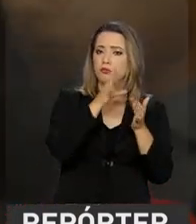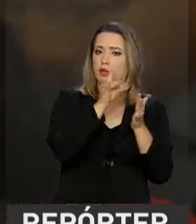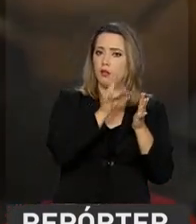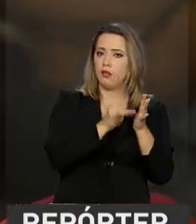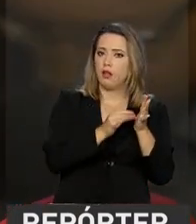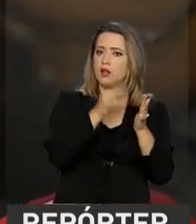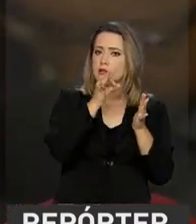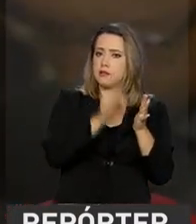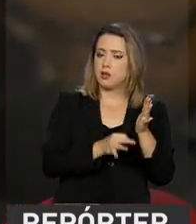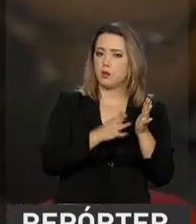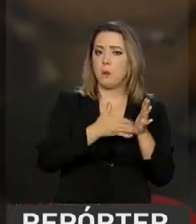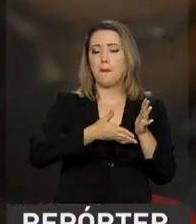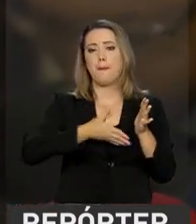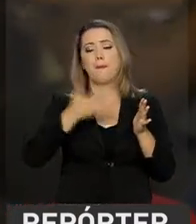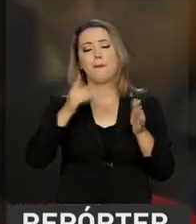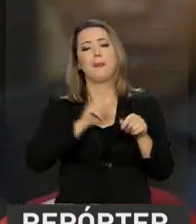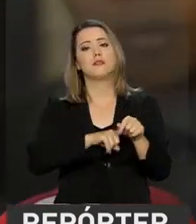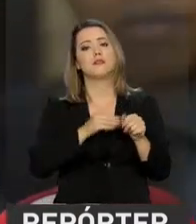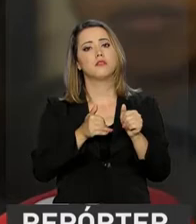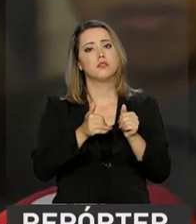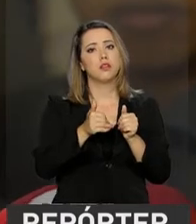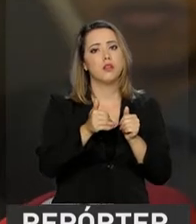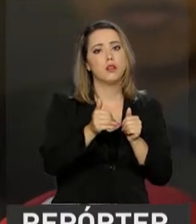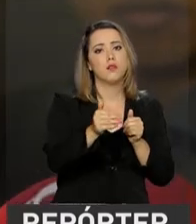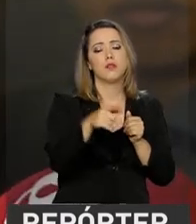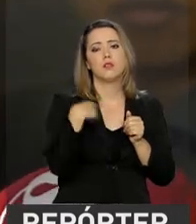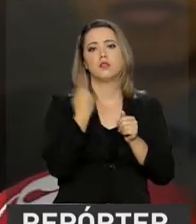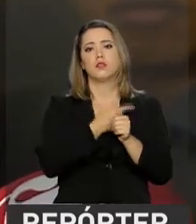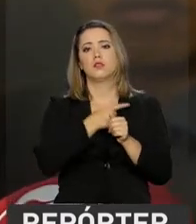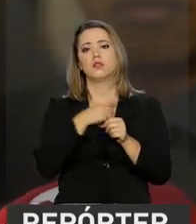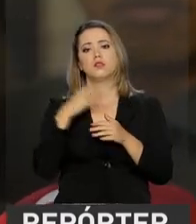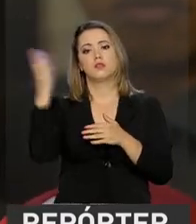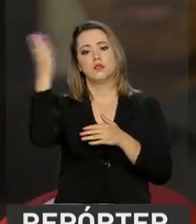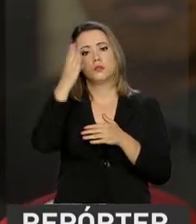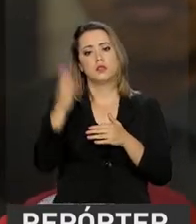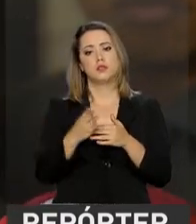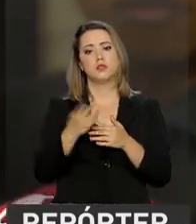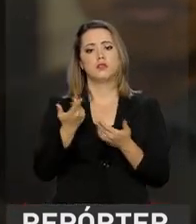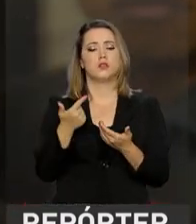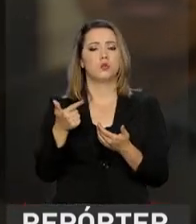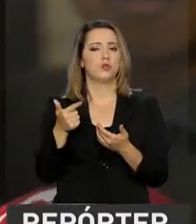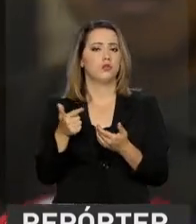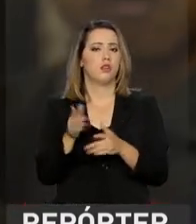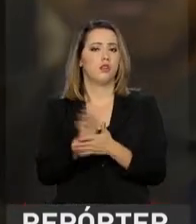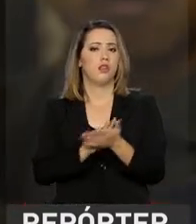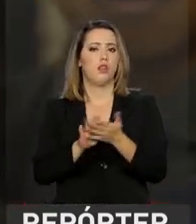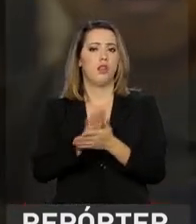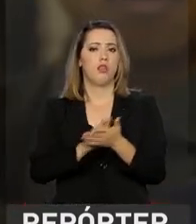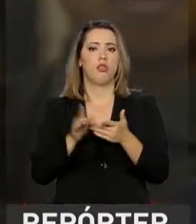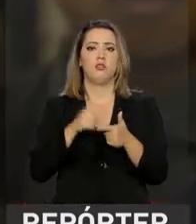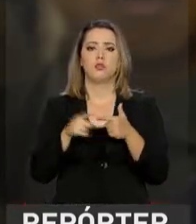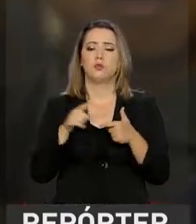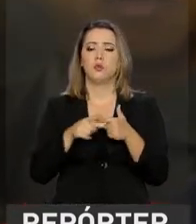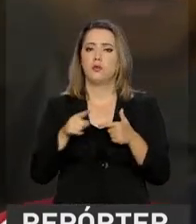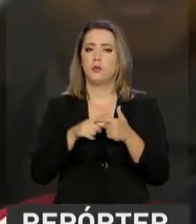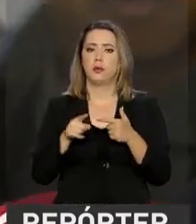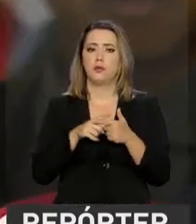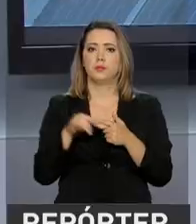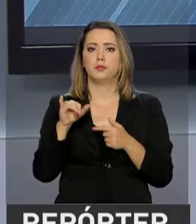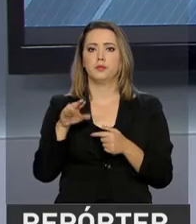providência mais tempo nós vamos passar o brasil sem voltar a discutir a